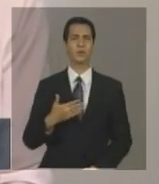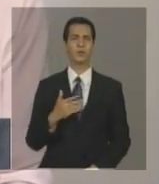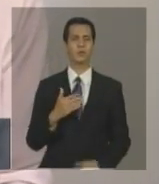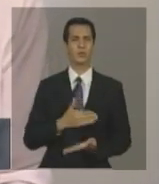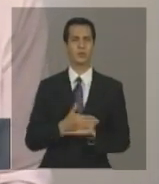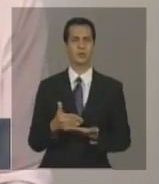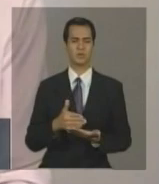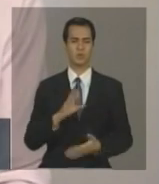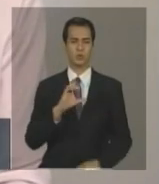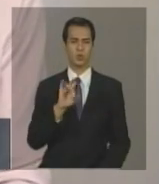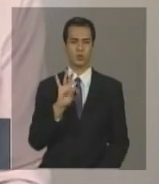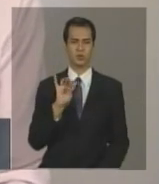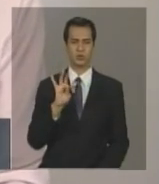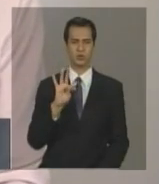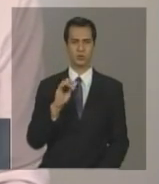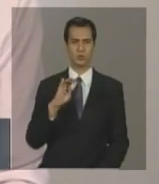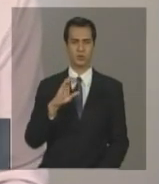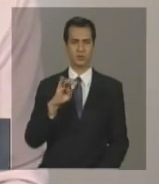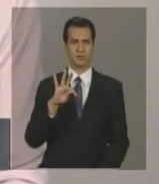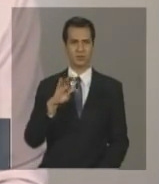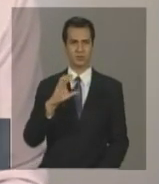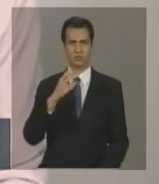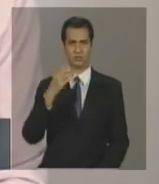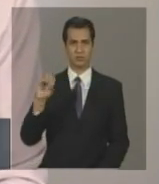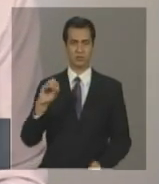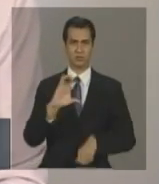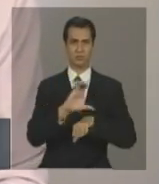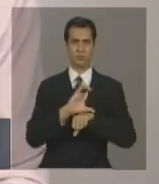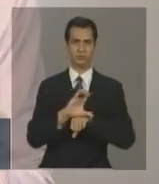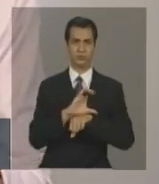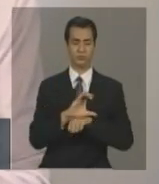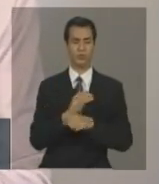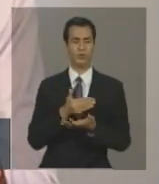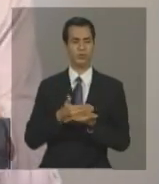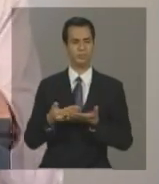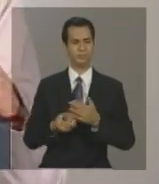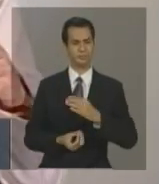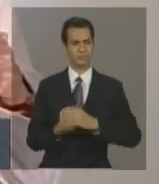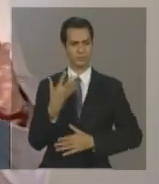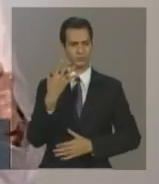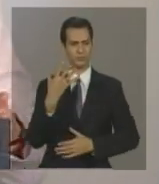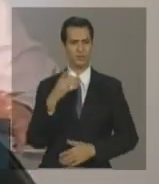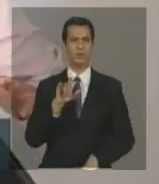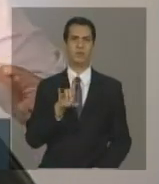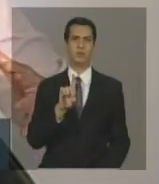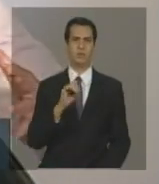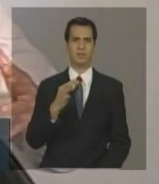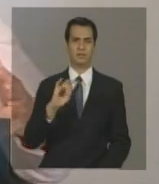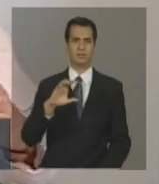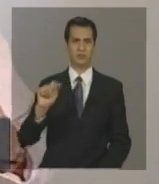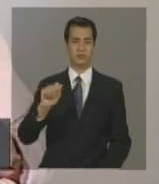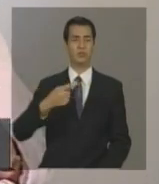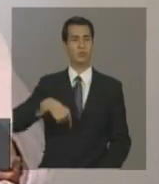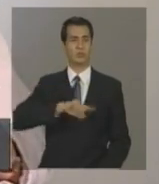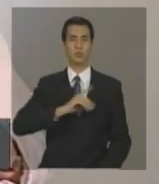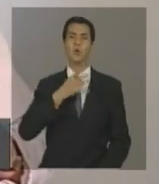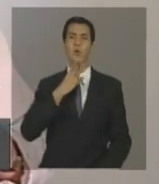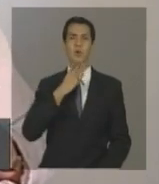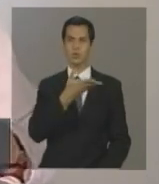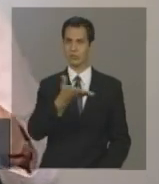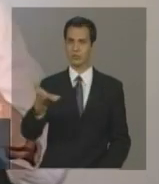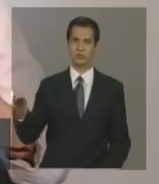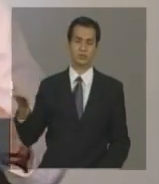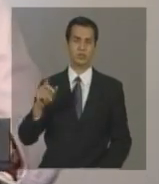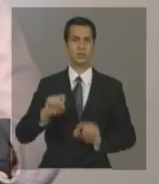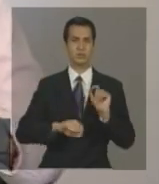que construiu a democracia como nós a conhecemos hoje, deu contornos